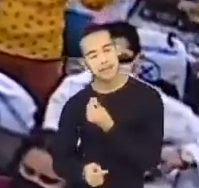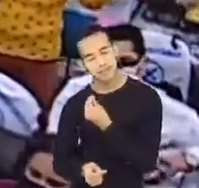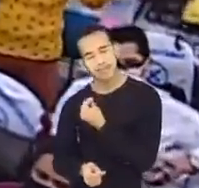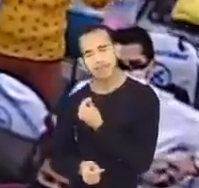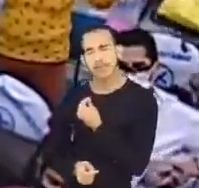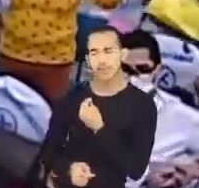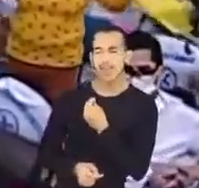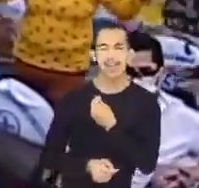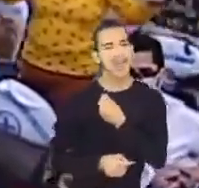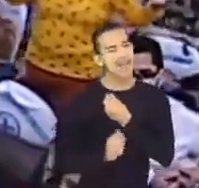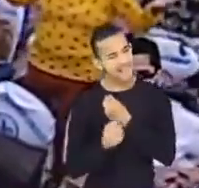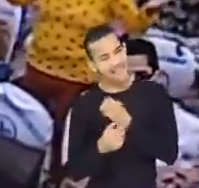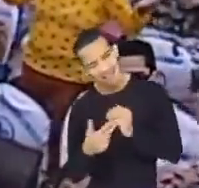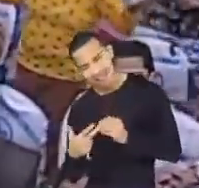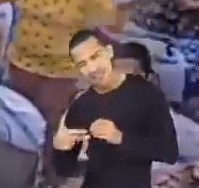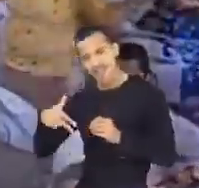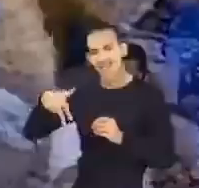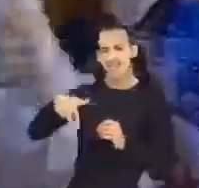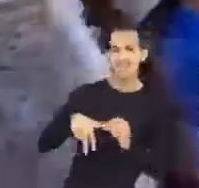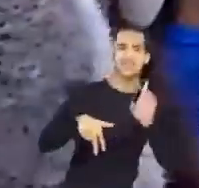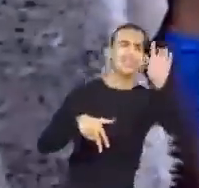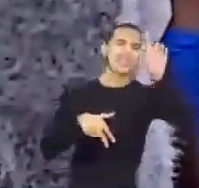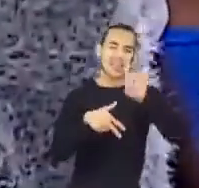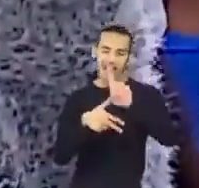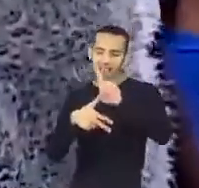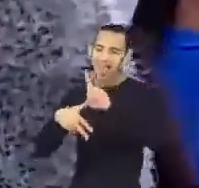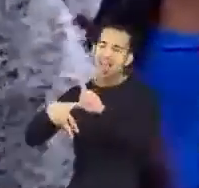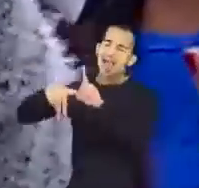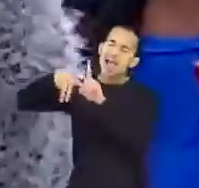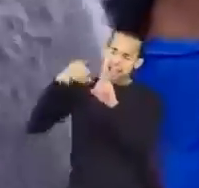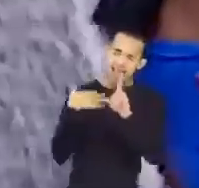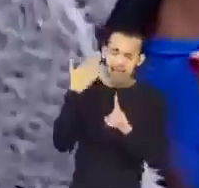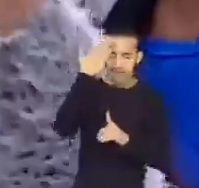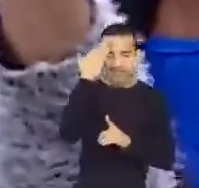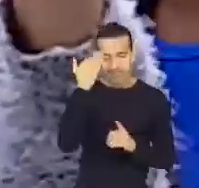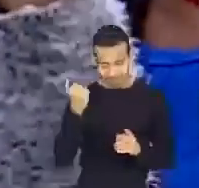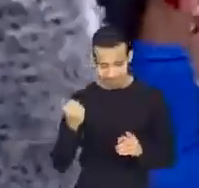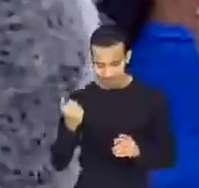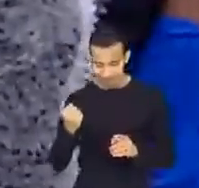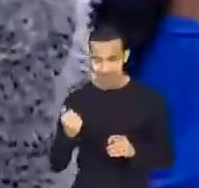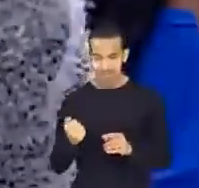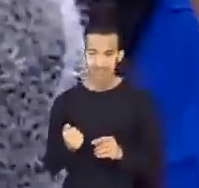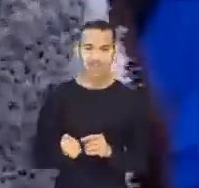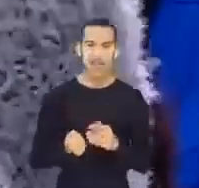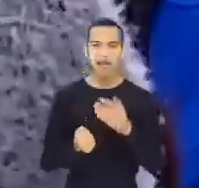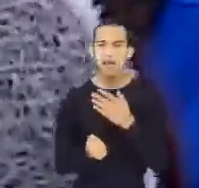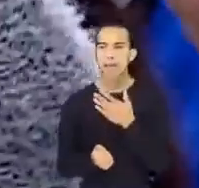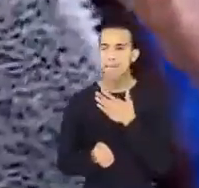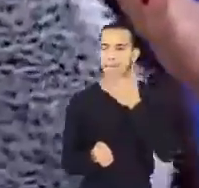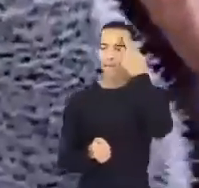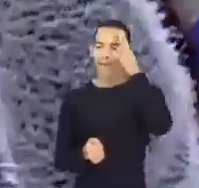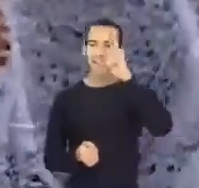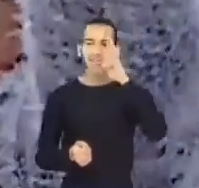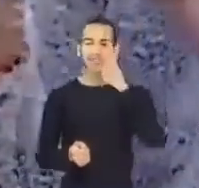para me ajudar e me levantar. Eu sei que